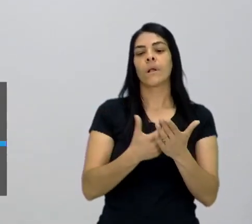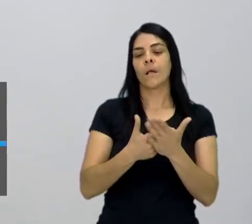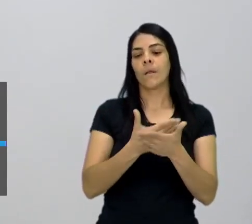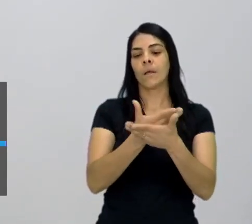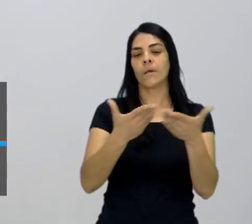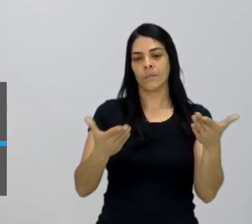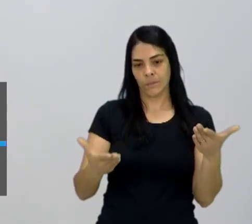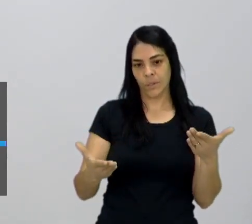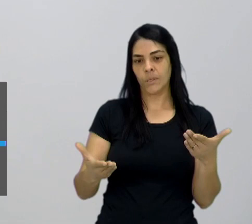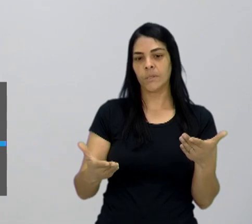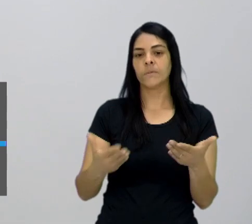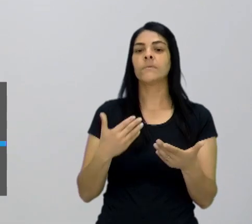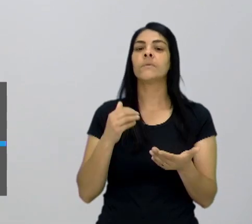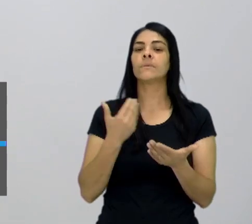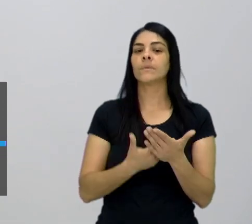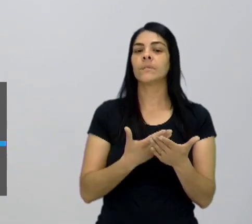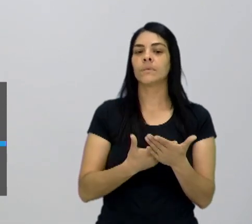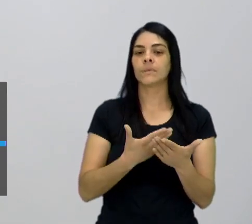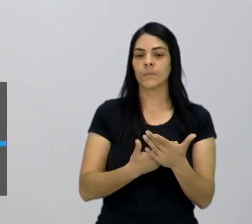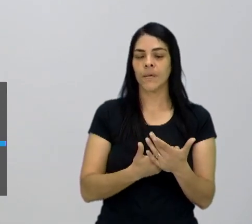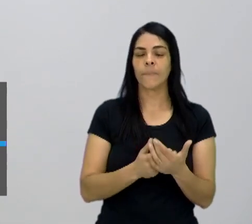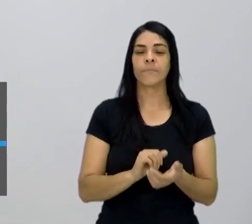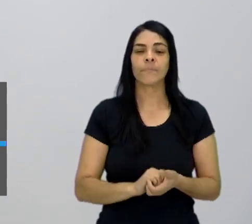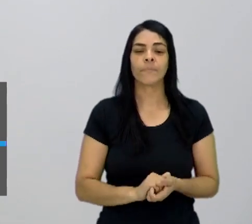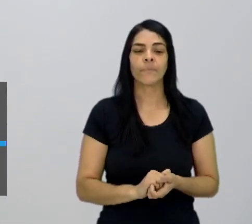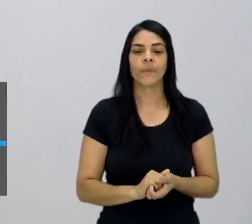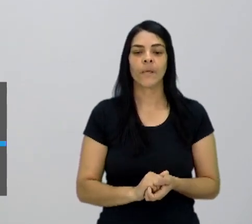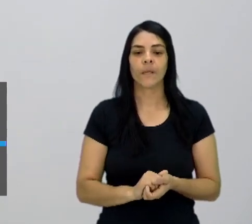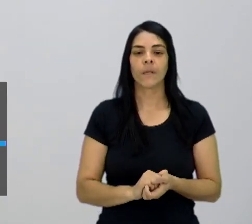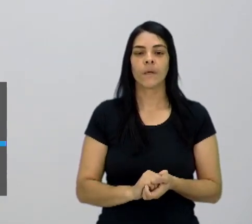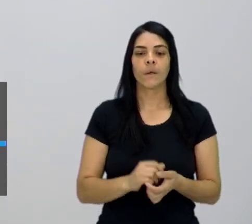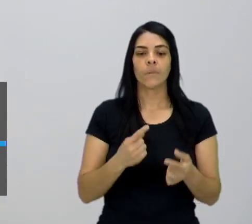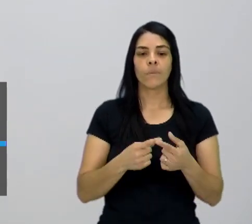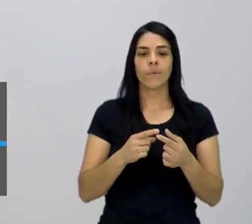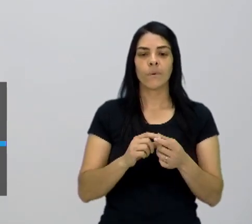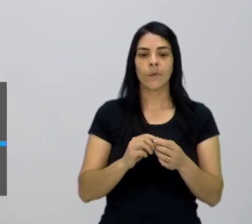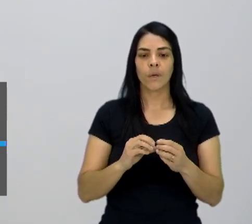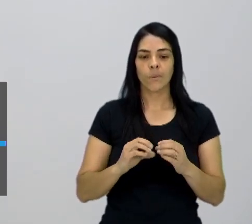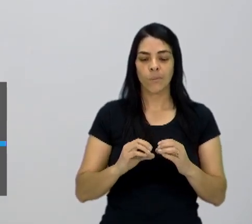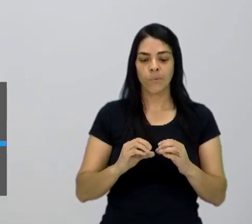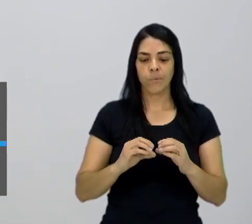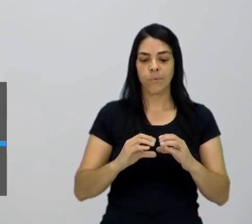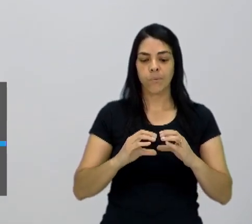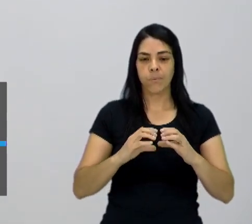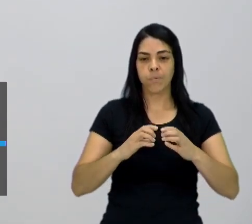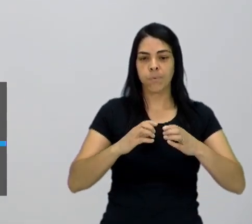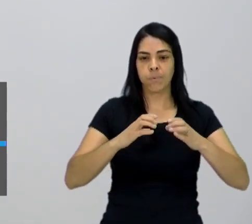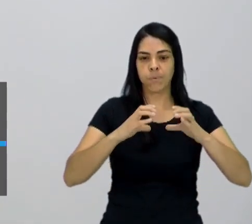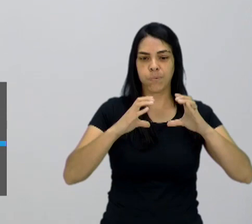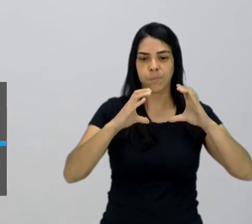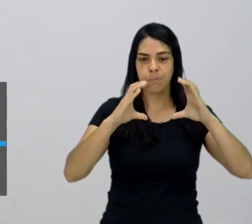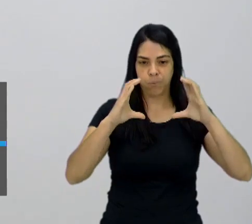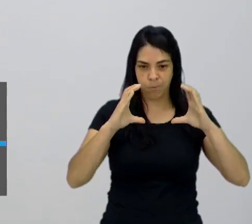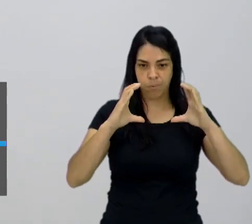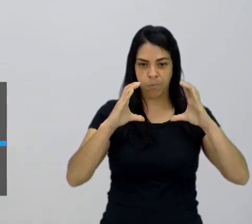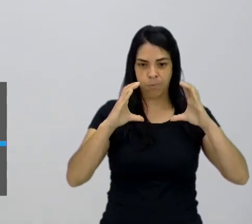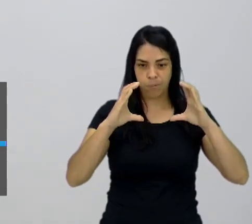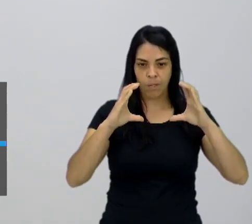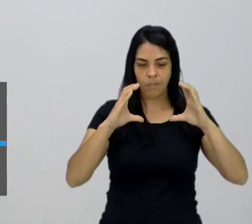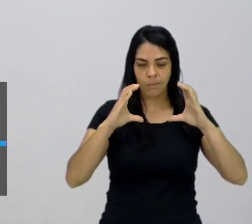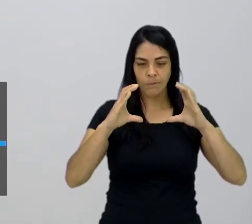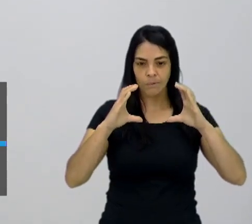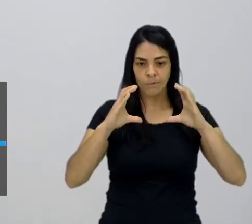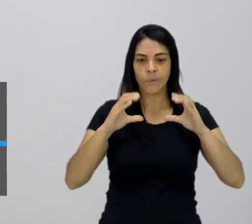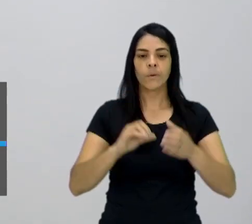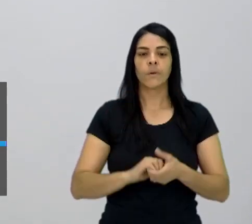as medidas dele são o aumento ou a redução. Nós temos 2 triângulos iguaizinhos, só